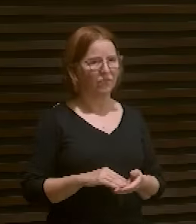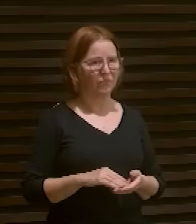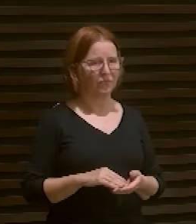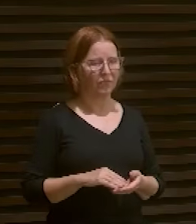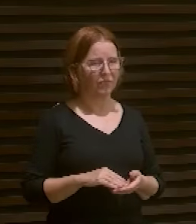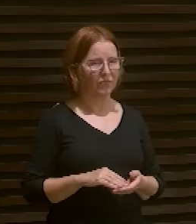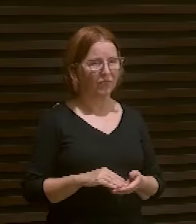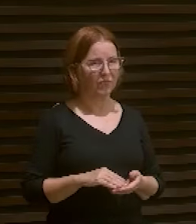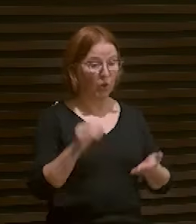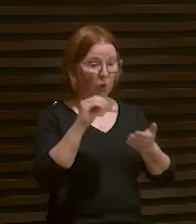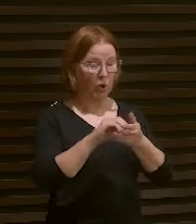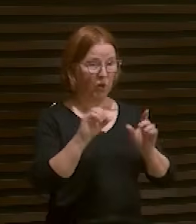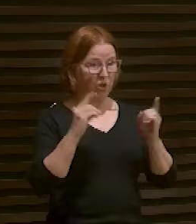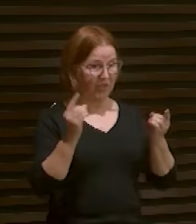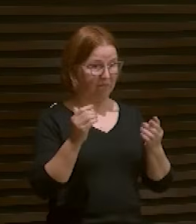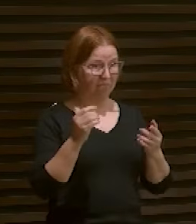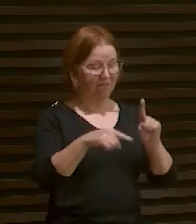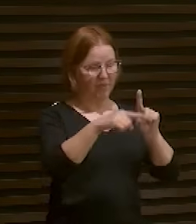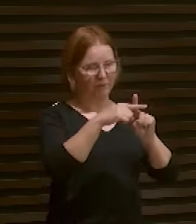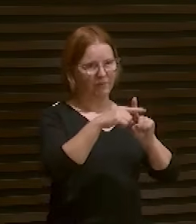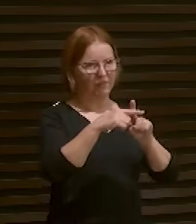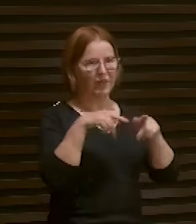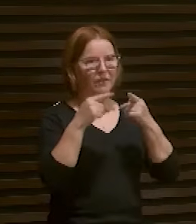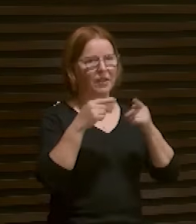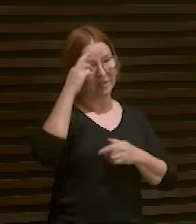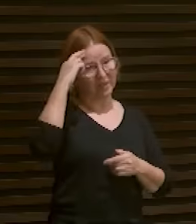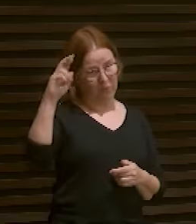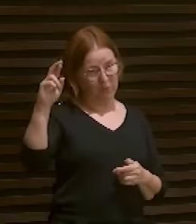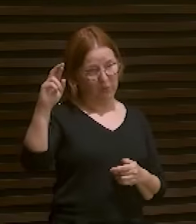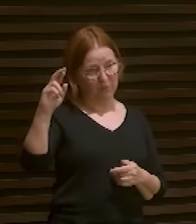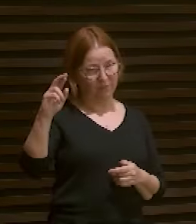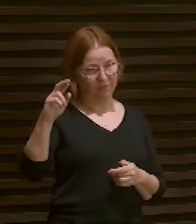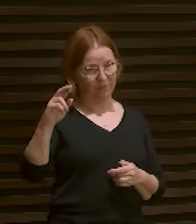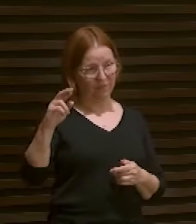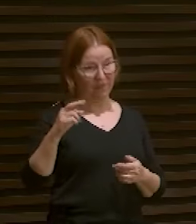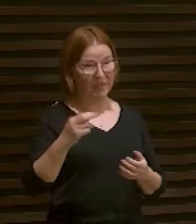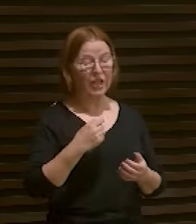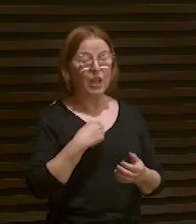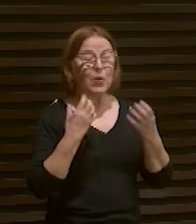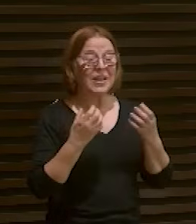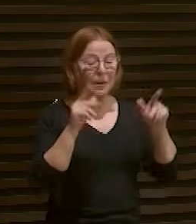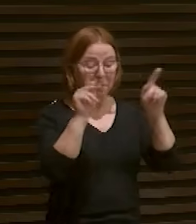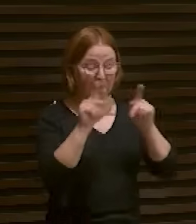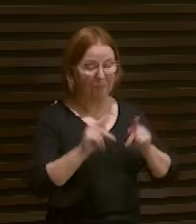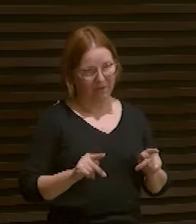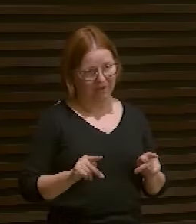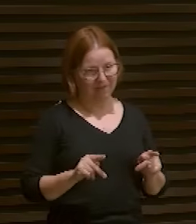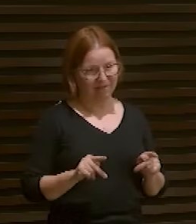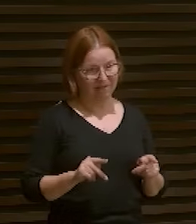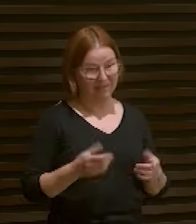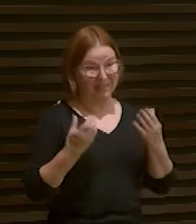cruz, meu irmão. E fala, Senhor, eu quero ter paz. Eu quero voltar a